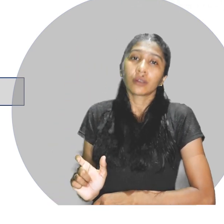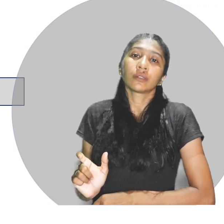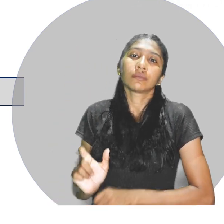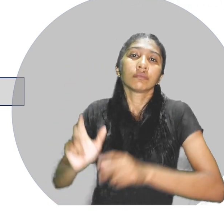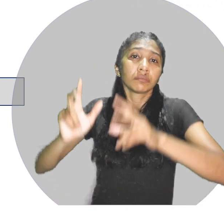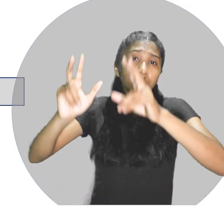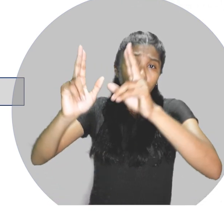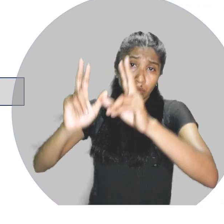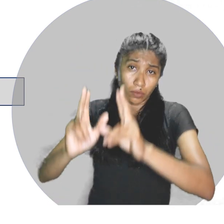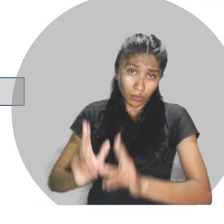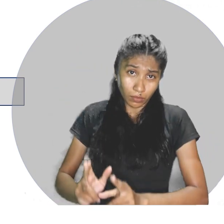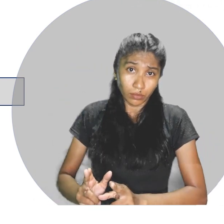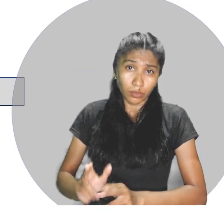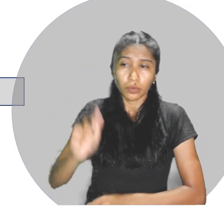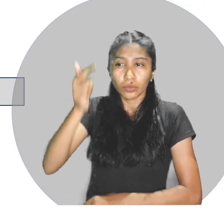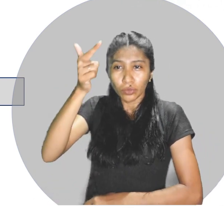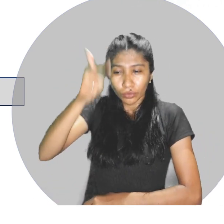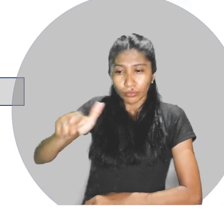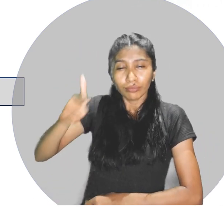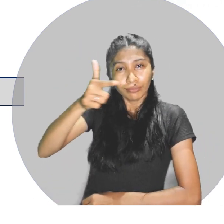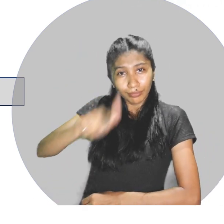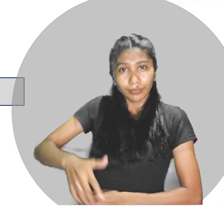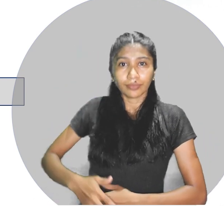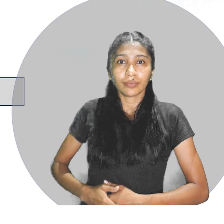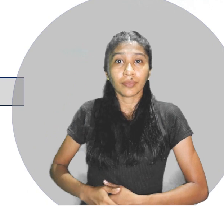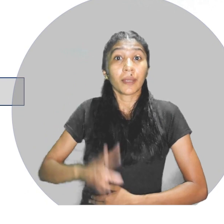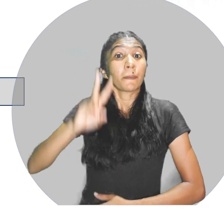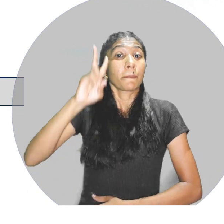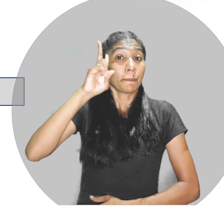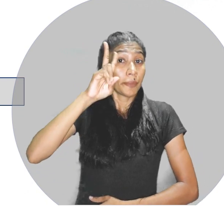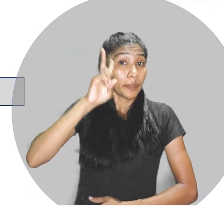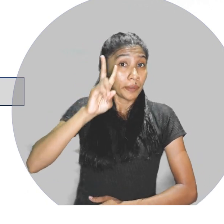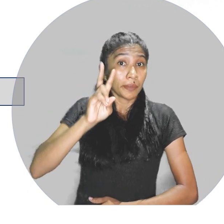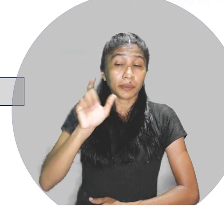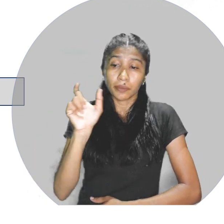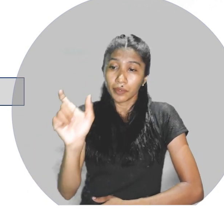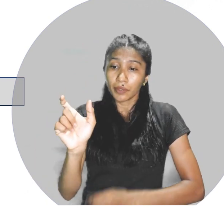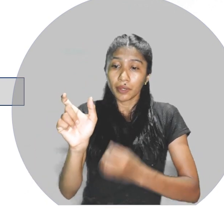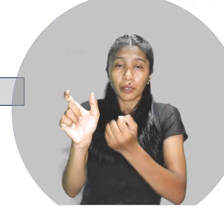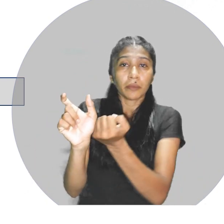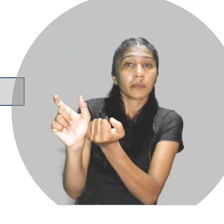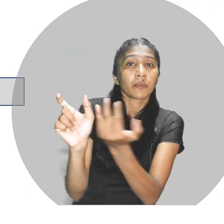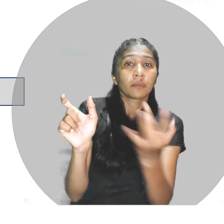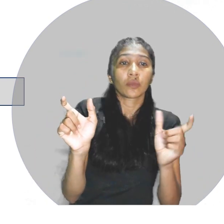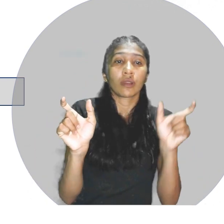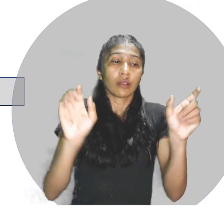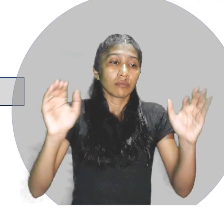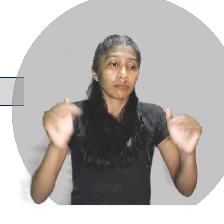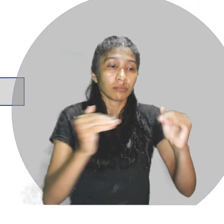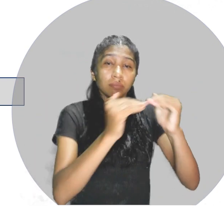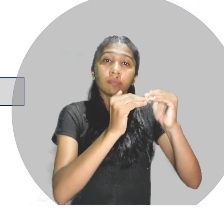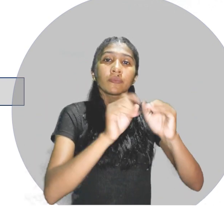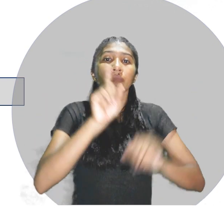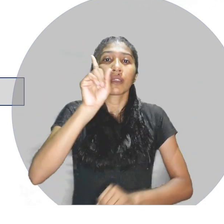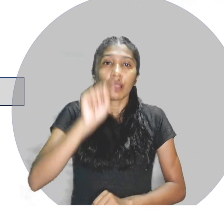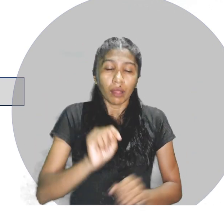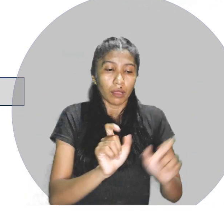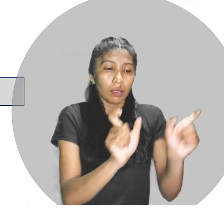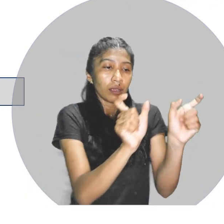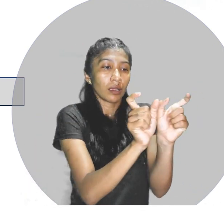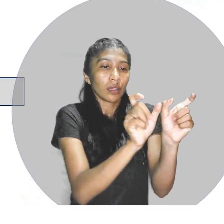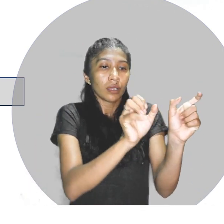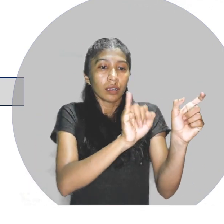as mesmas desinências sendo repetidas. Lembrando que o genitivo plural de uma palavra parisilábica tem a desinência